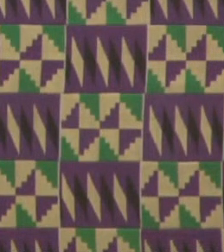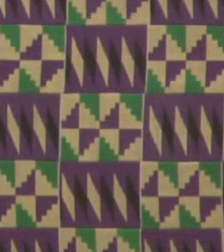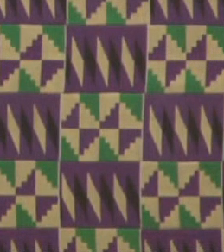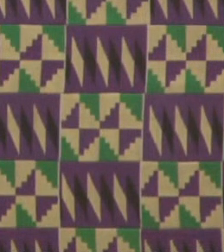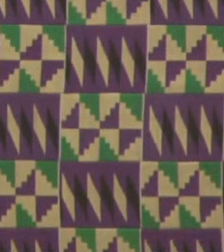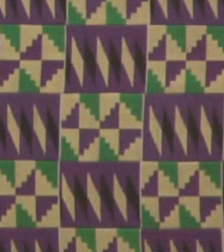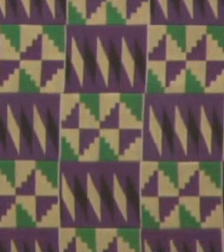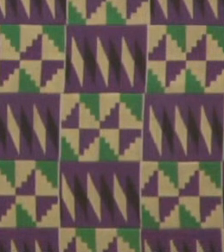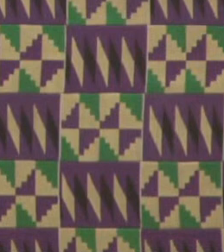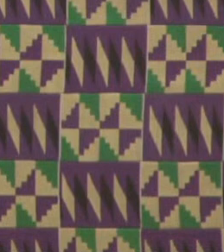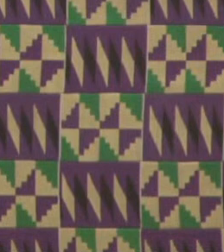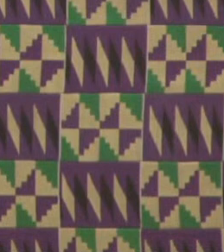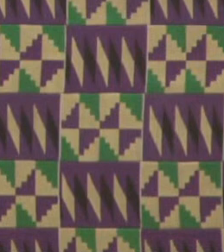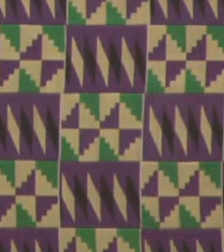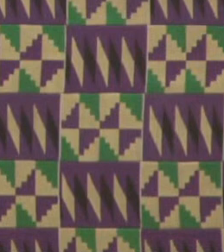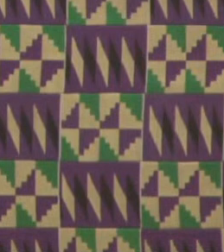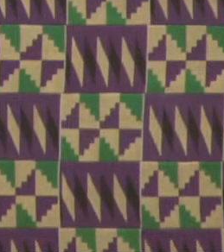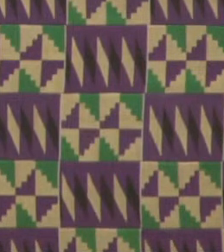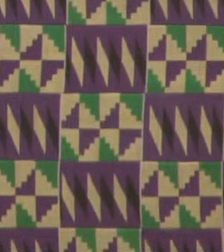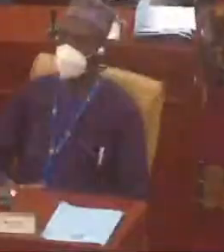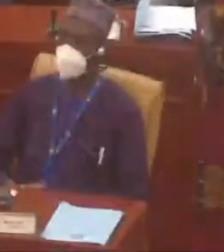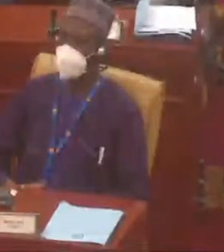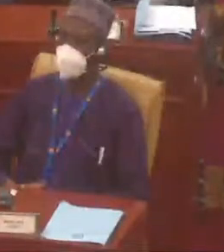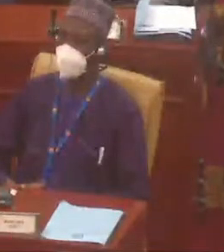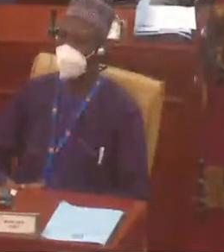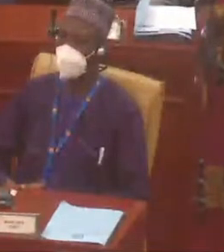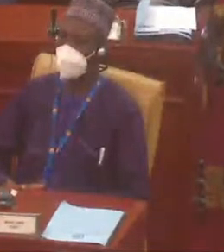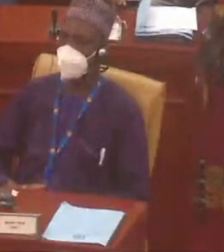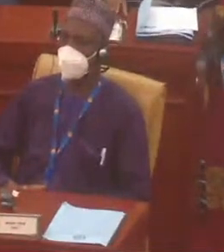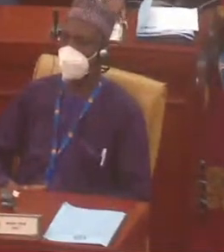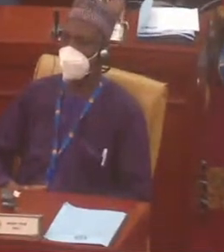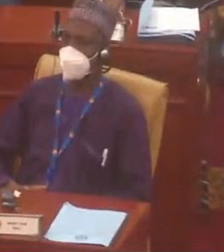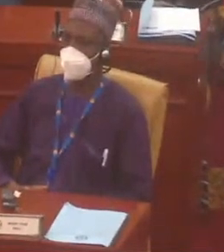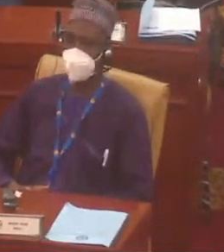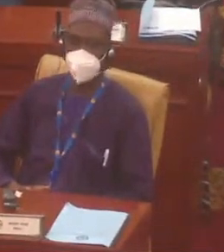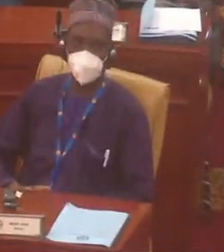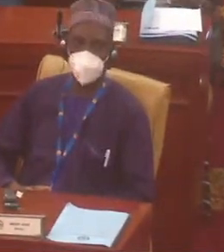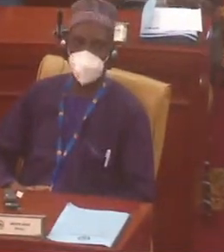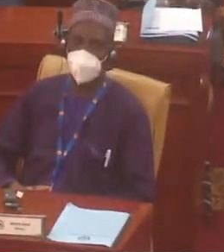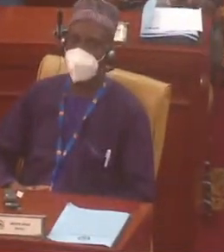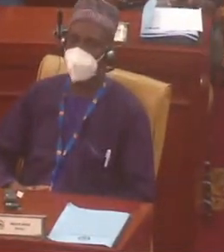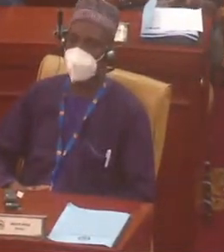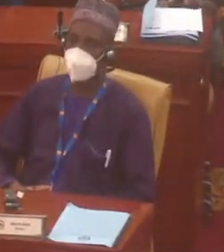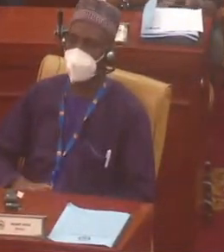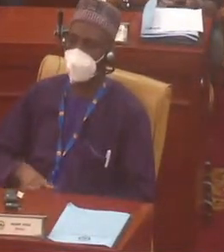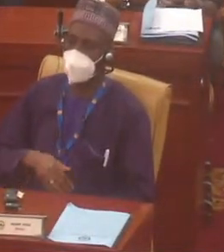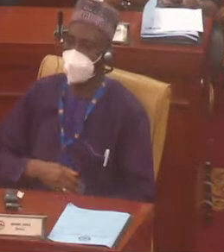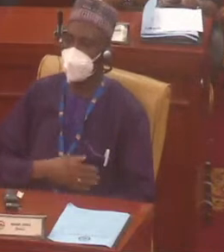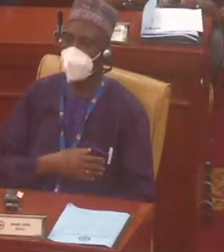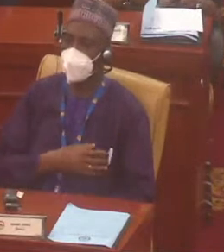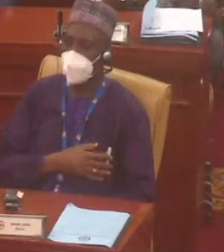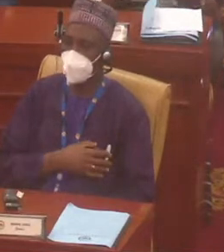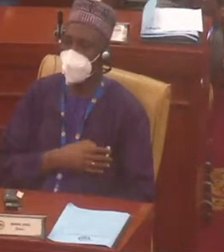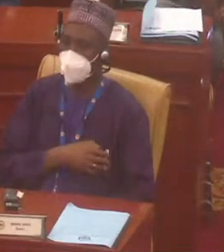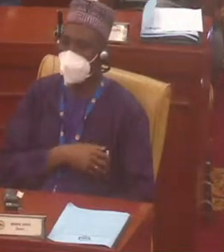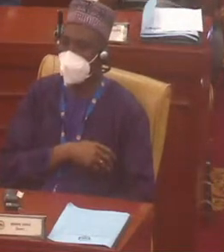sede do Poder Legislativo e verdadeiro baluarte da democracia na República do Ghana.